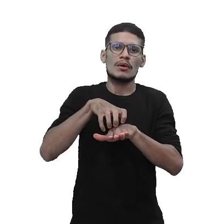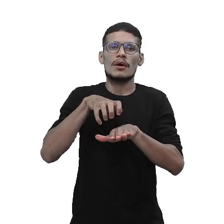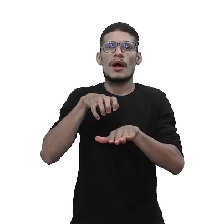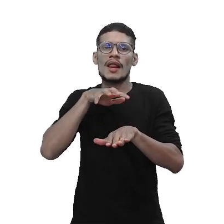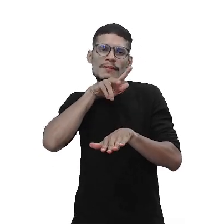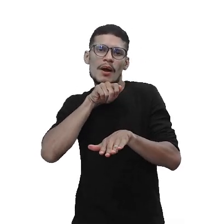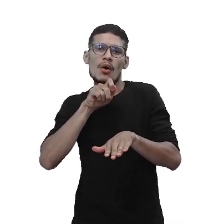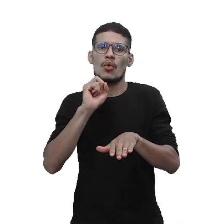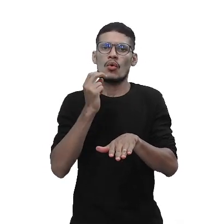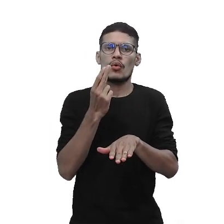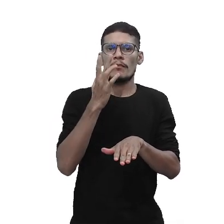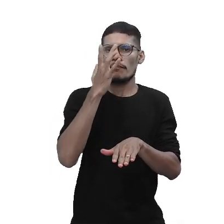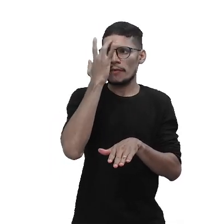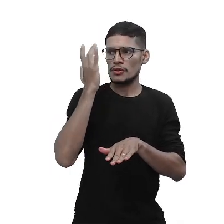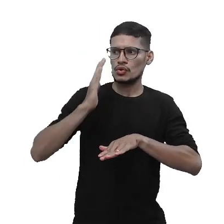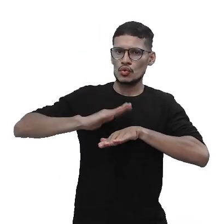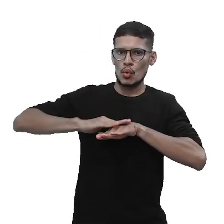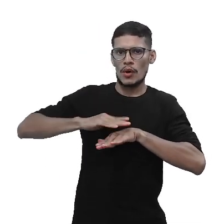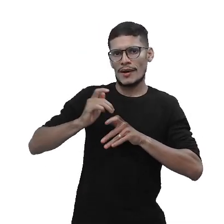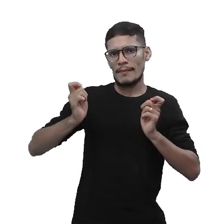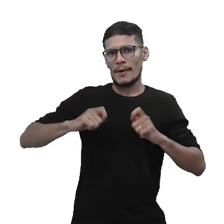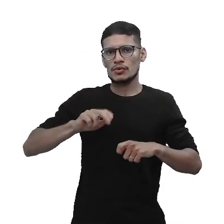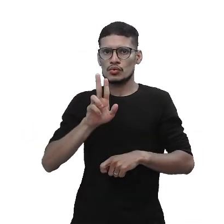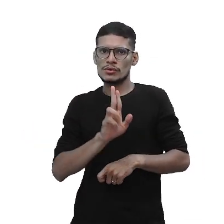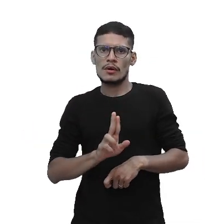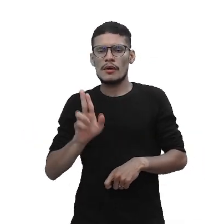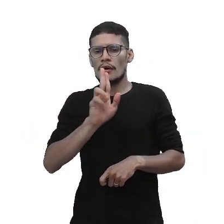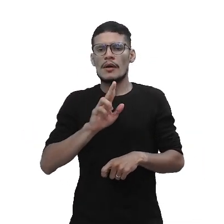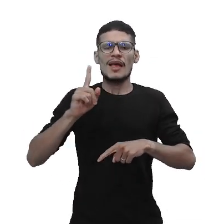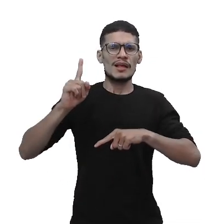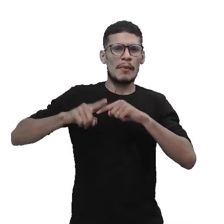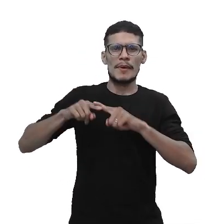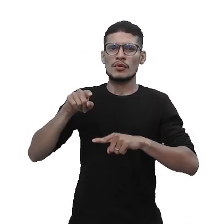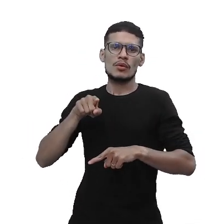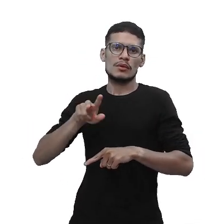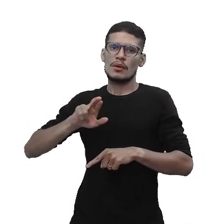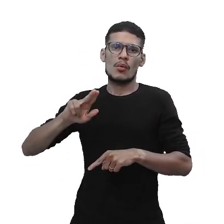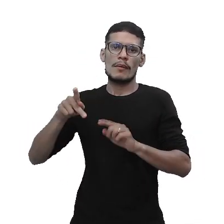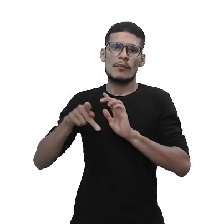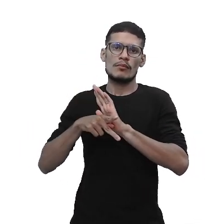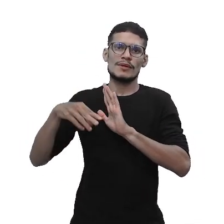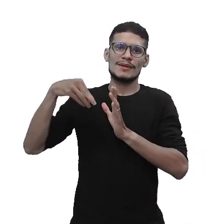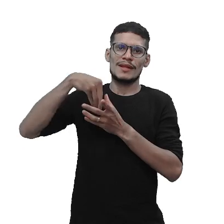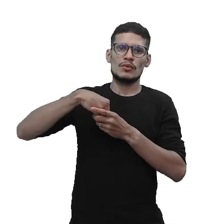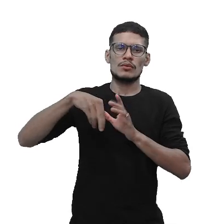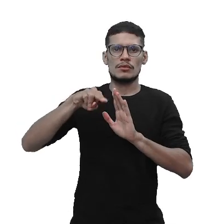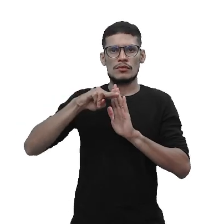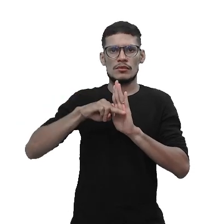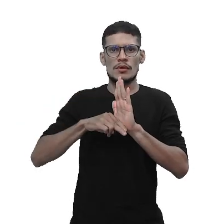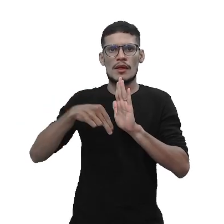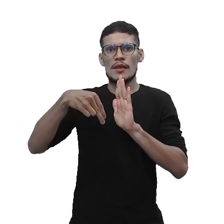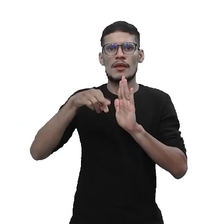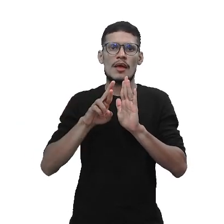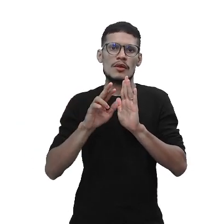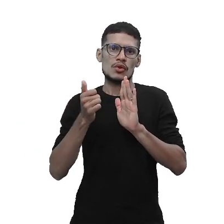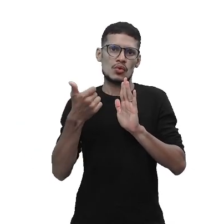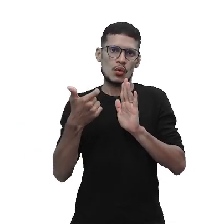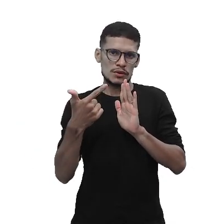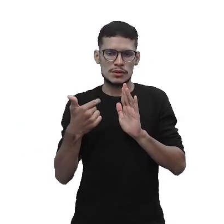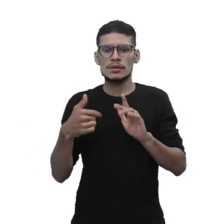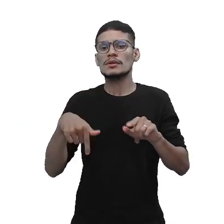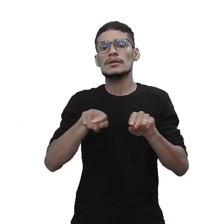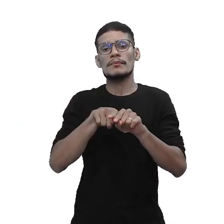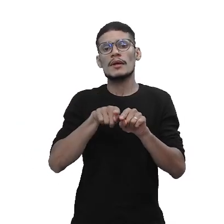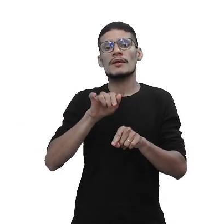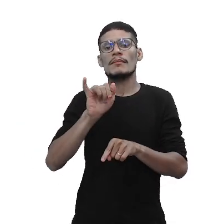pessoas. Esses equipamentos ou esses veículos não vão estar sendo seguidas essas normas da norma NR12. E nas figuras 3